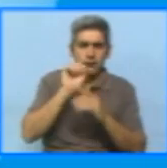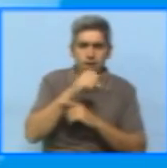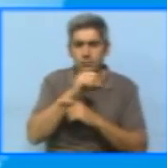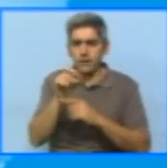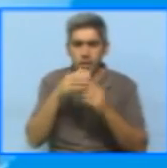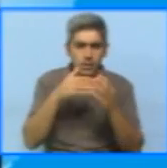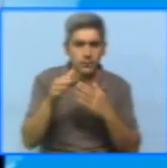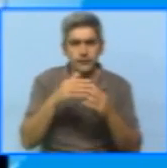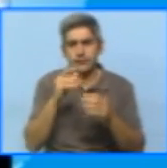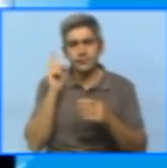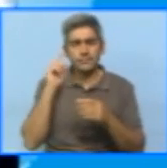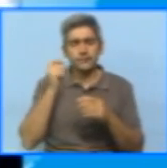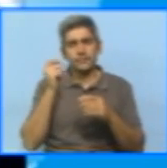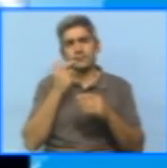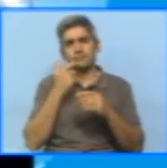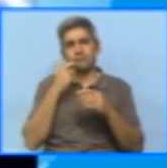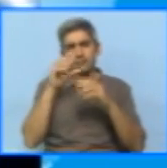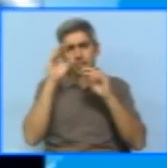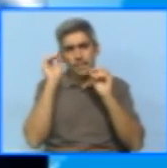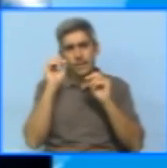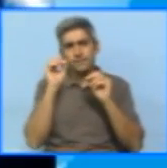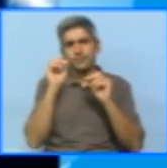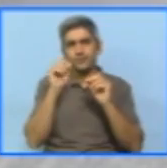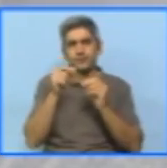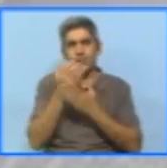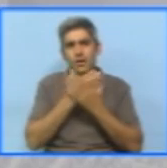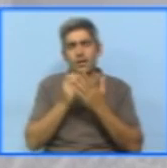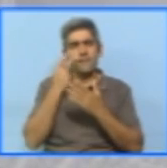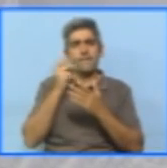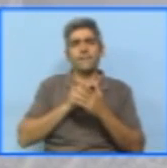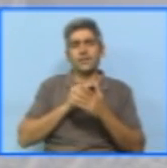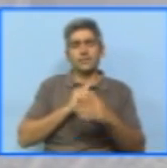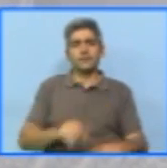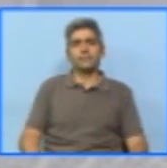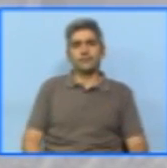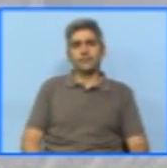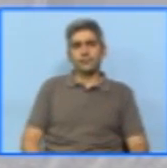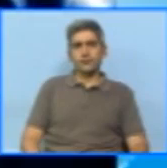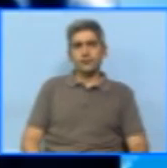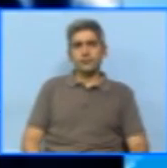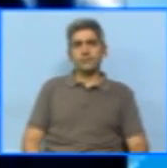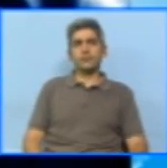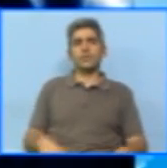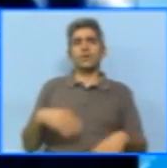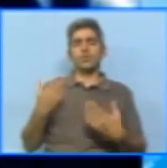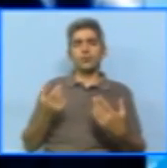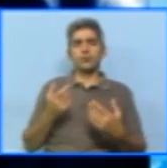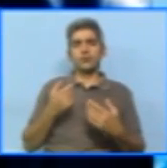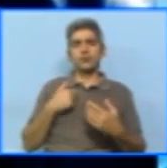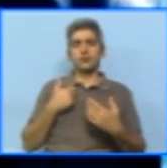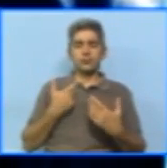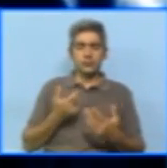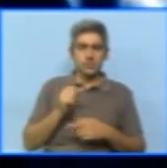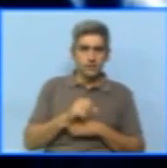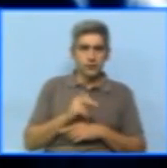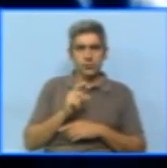importa é perceber que este é o negócio da minha vida. Ou seja, eu estar ou não